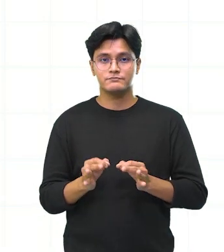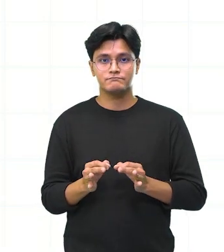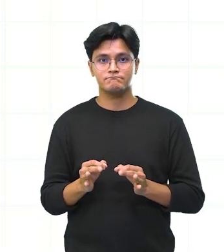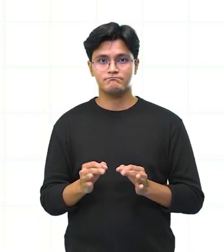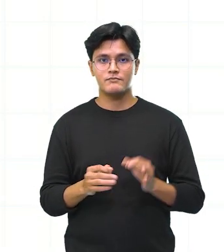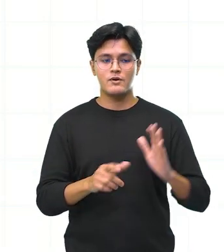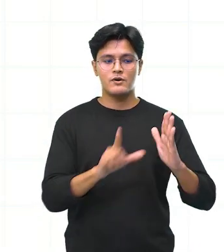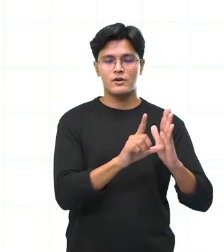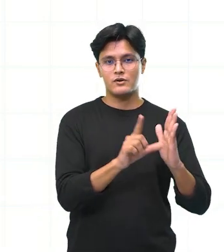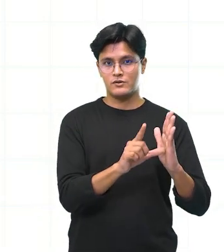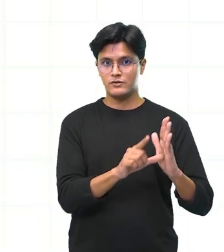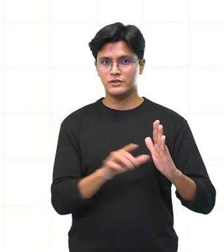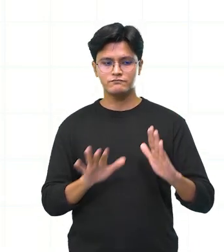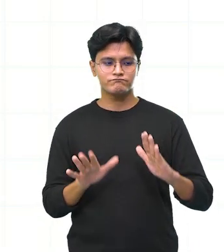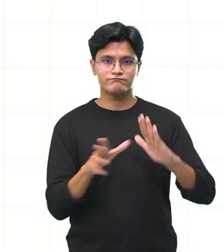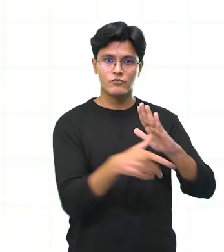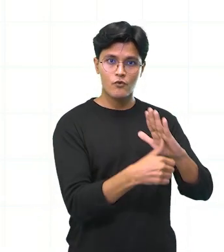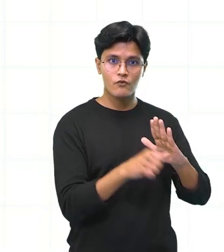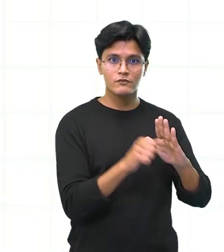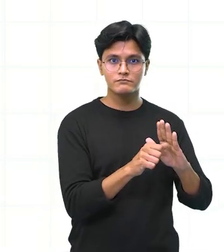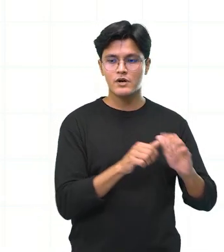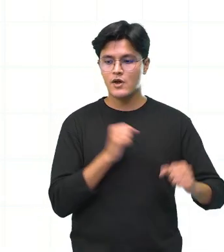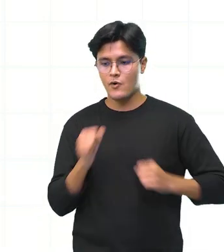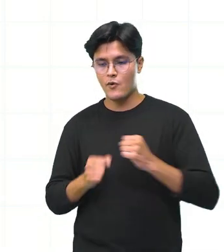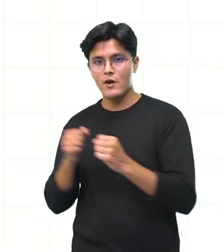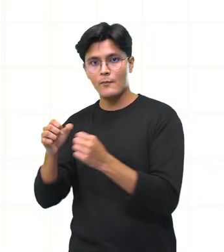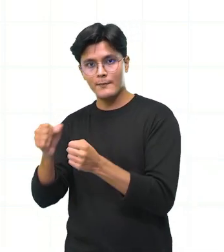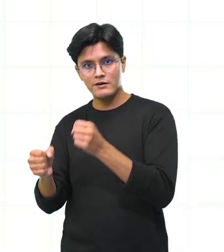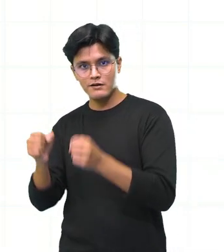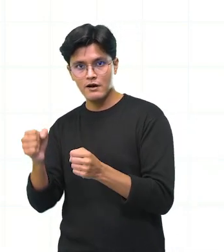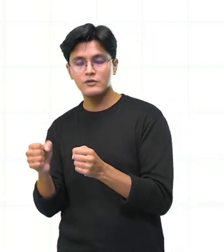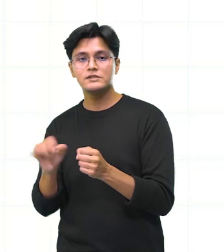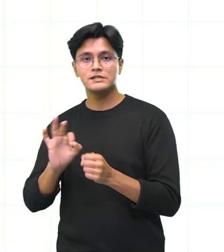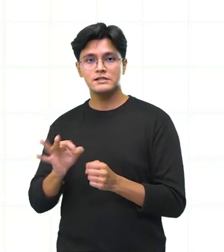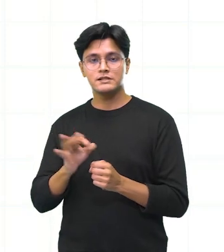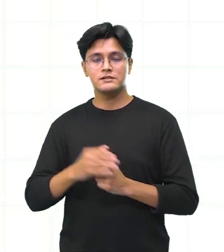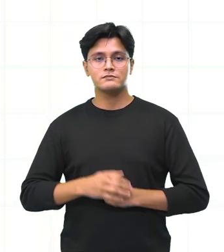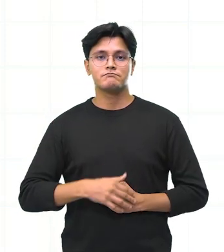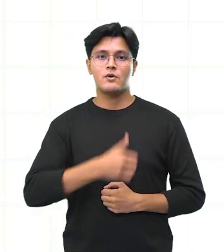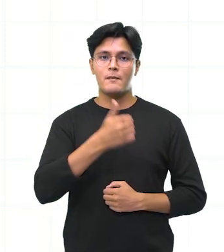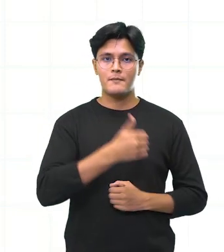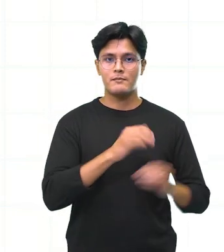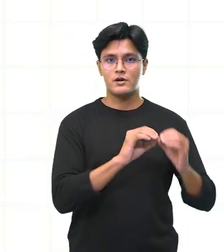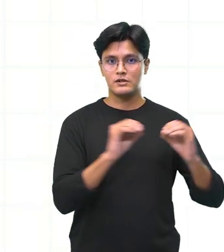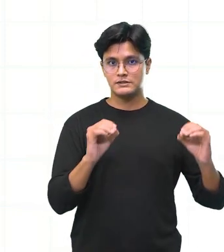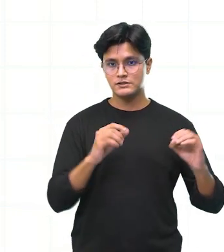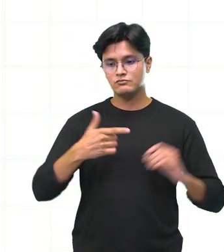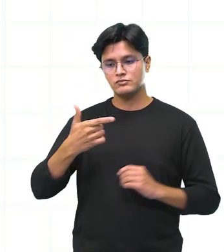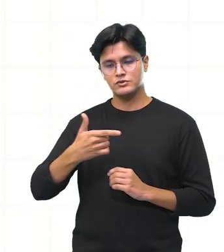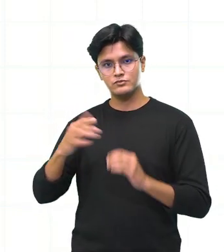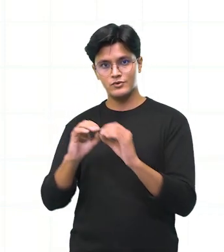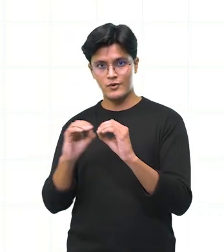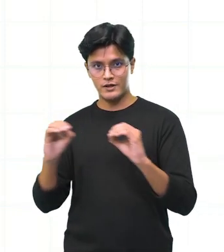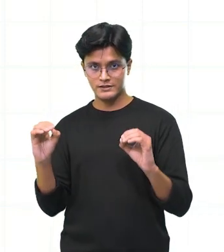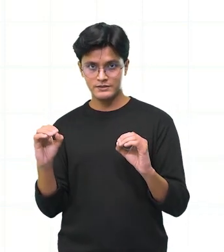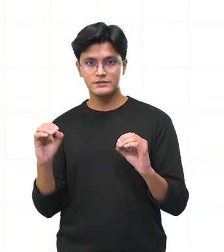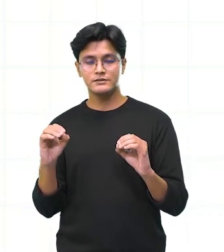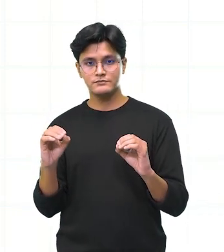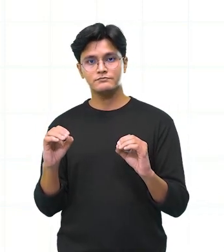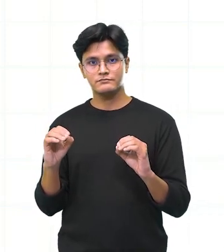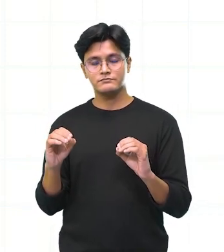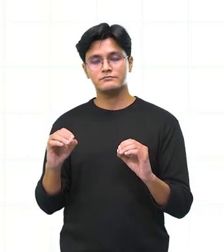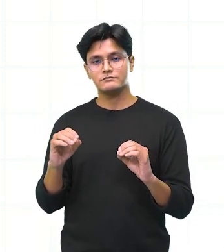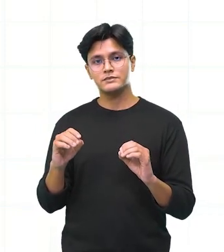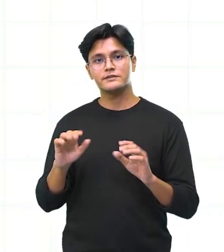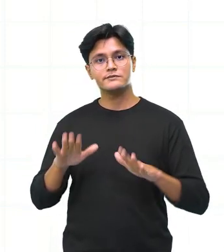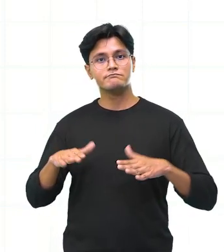loja e correu para o carro. Primeira oração, segunda oração, né? Mais de uma oração, eu